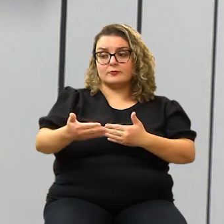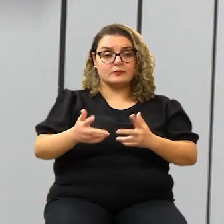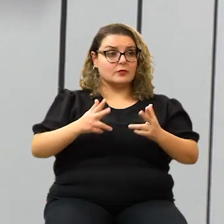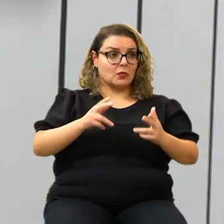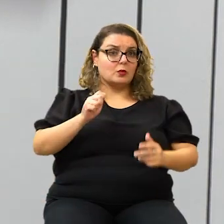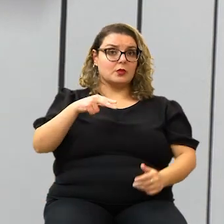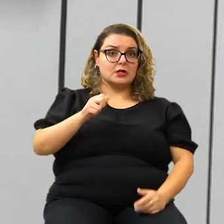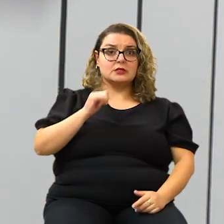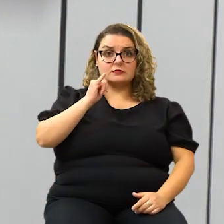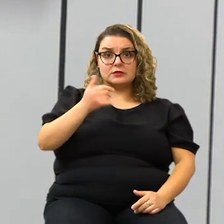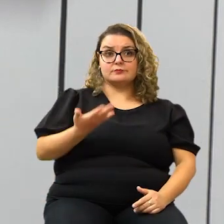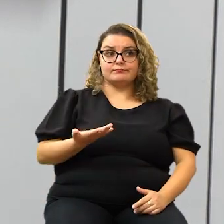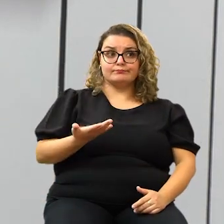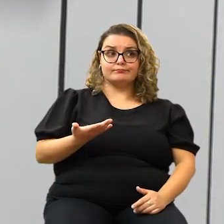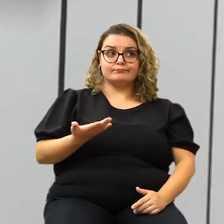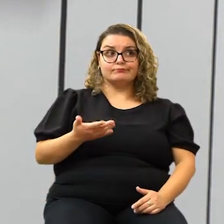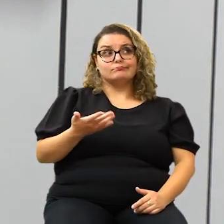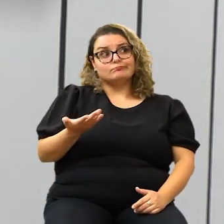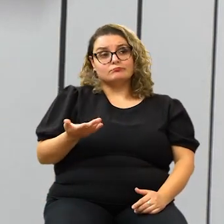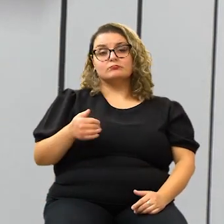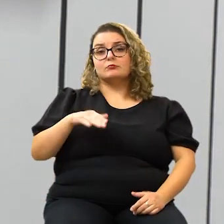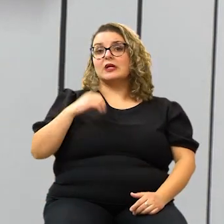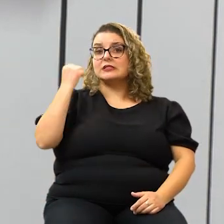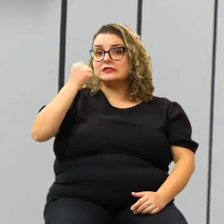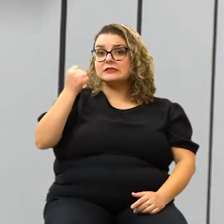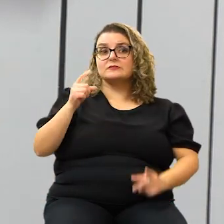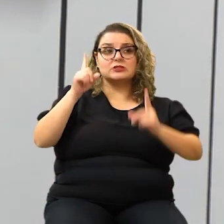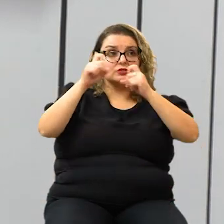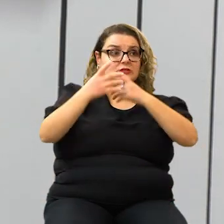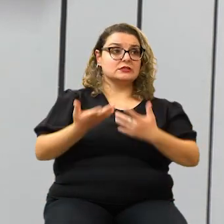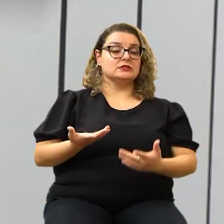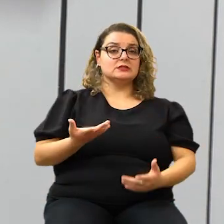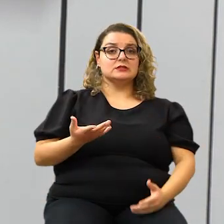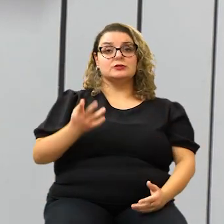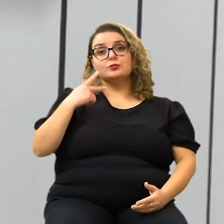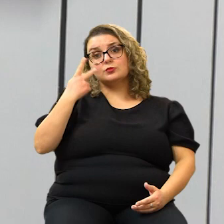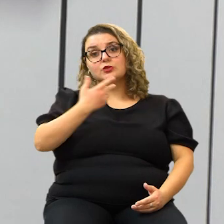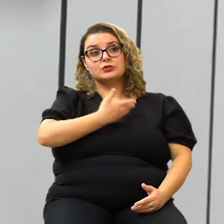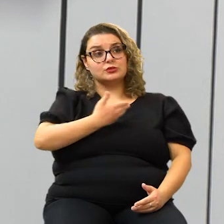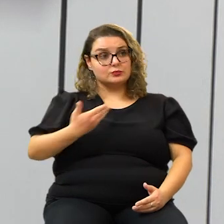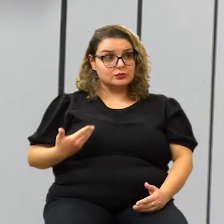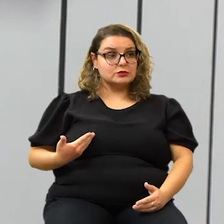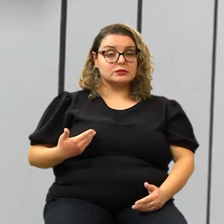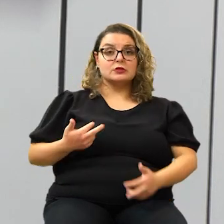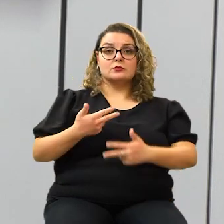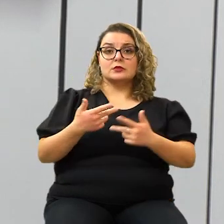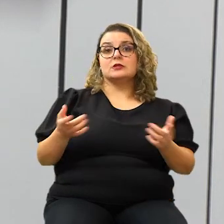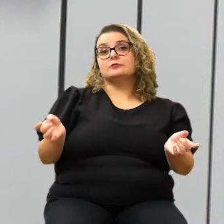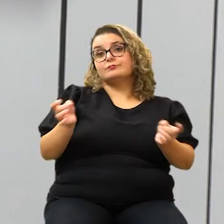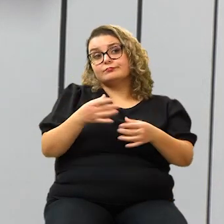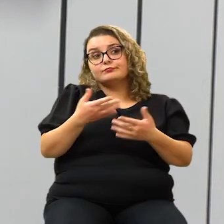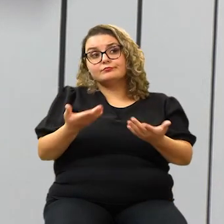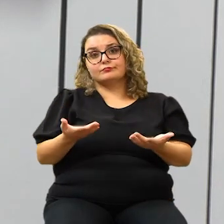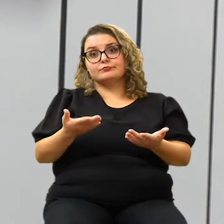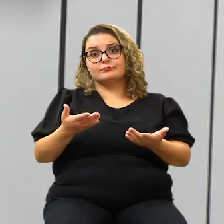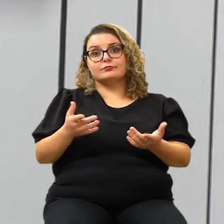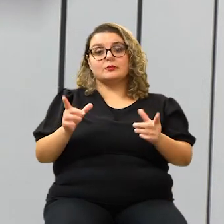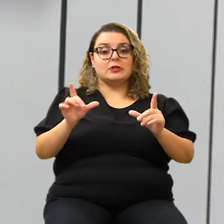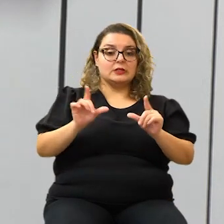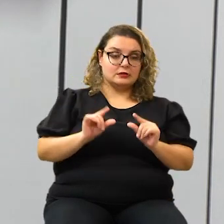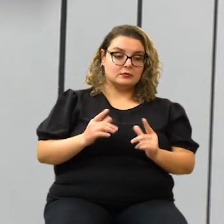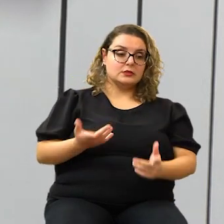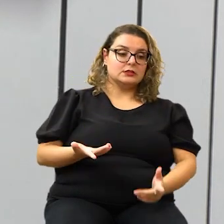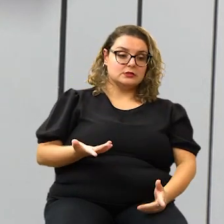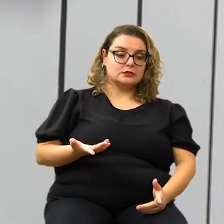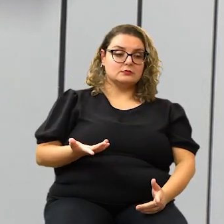disse, né, vai ser cada vez mais severo, complicado. Se a gente tem políticas públicas, as coisas acabam minimizando, né? Vamos